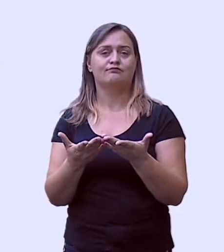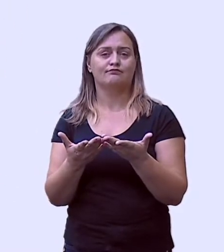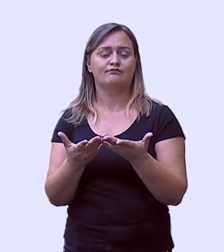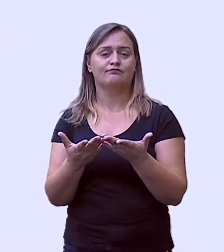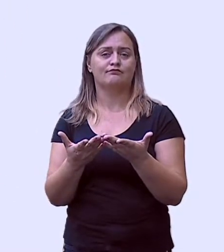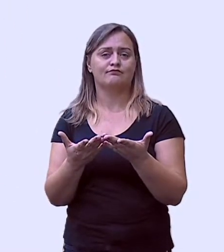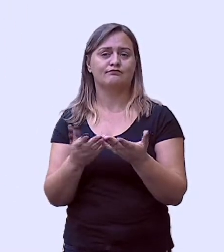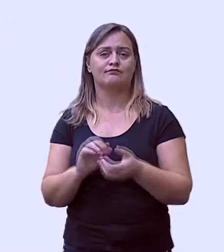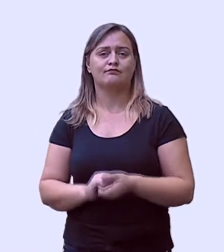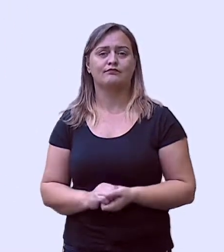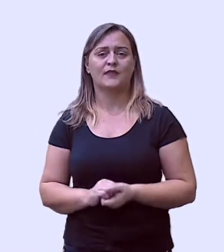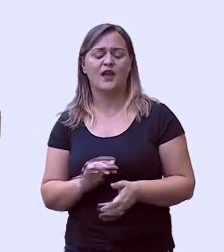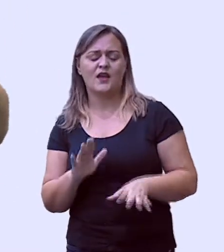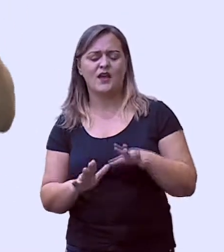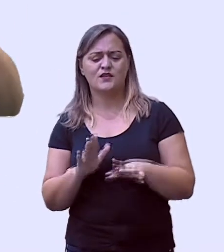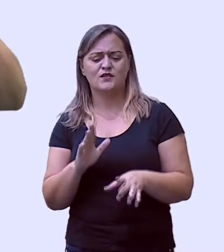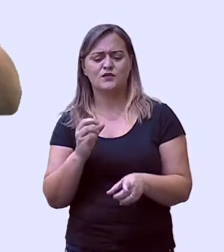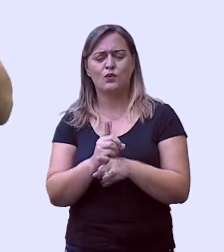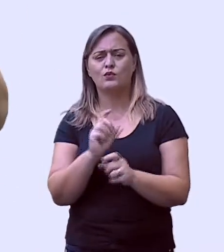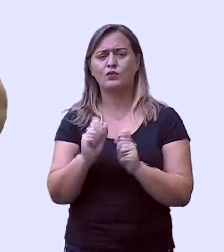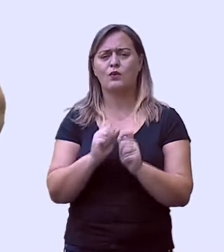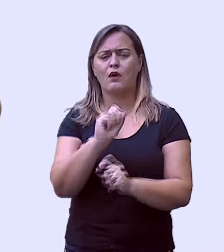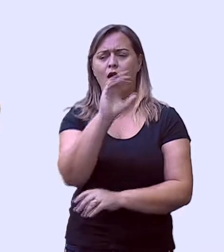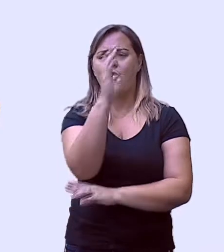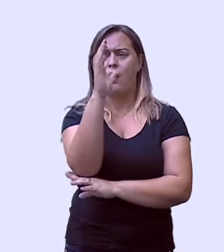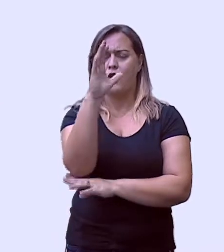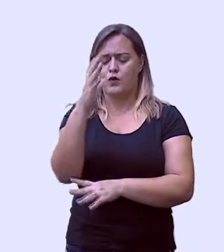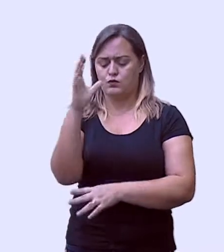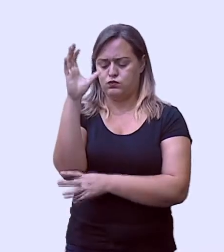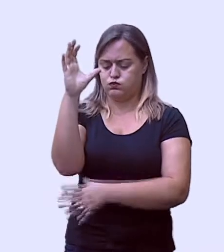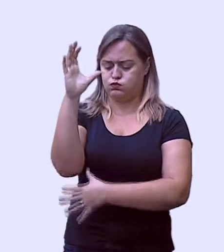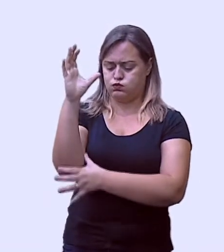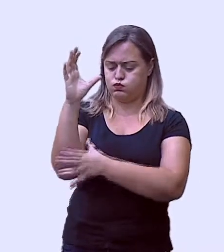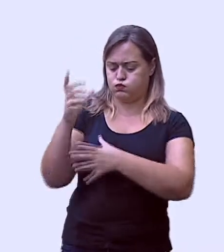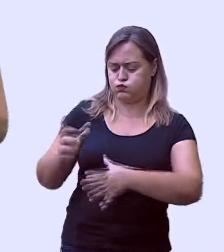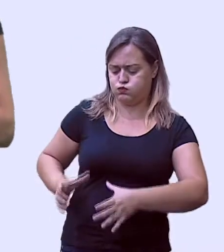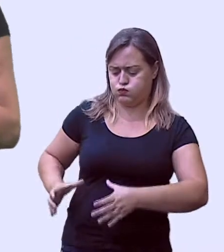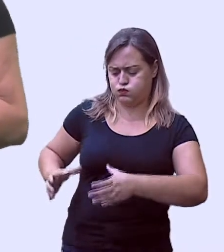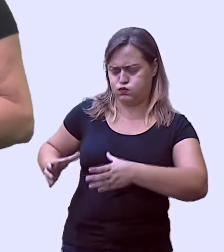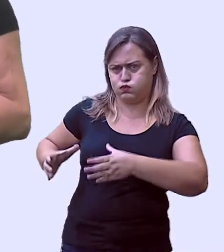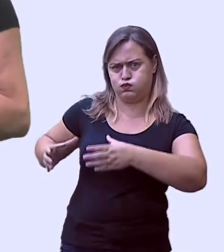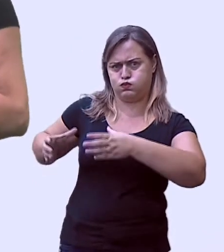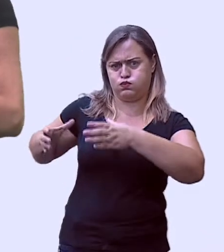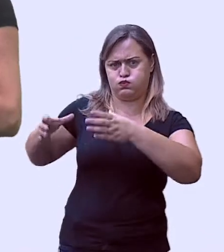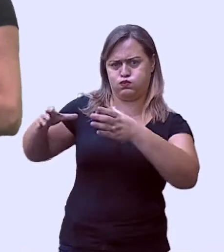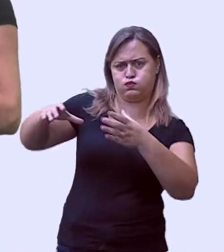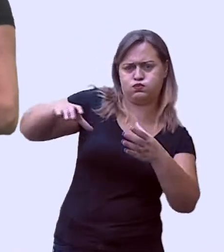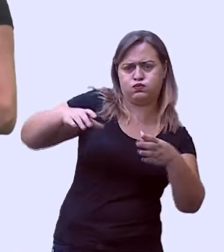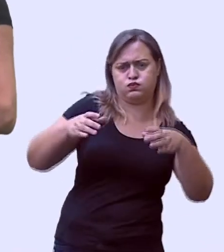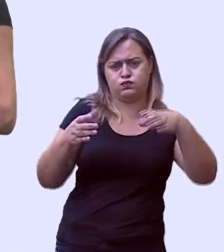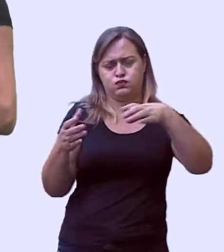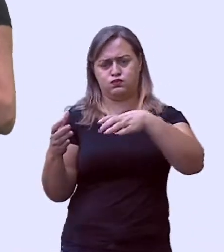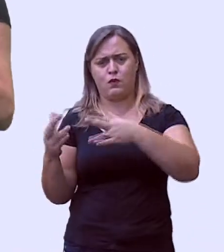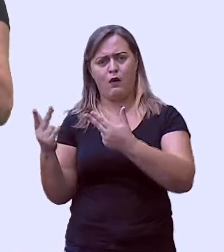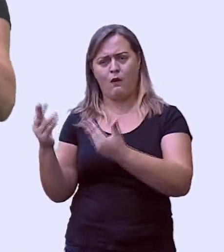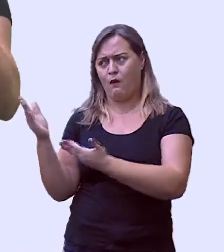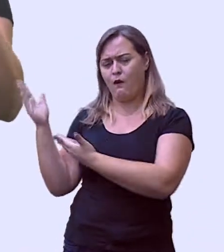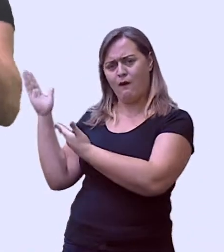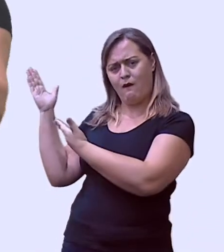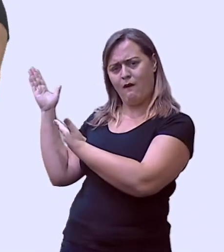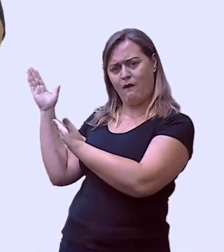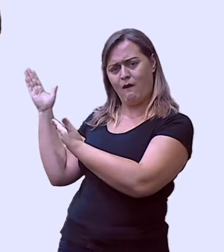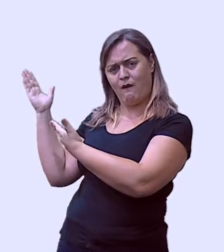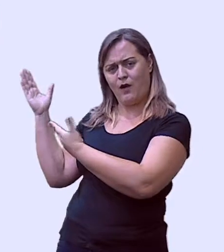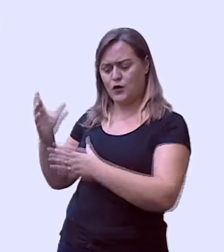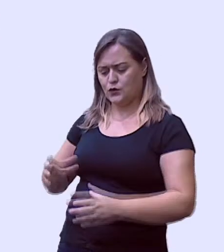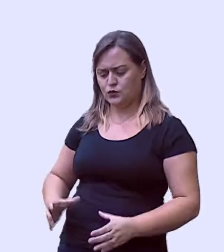e tortuosos. Então, eles estão sempre em formações bem tortuosas. Olha só para vocês verem, olha. Os troncos